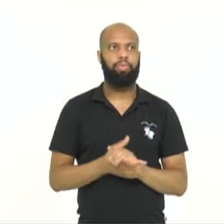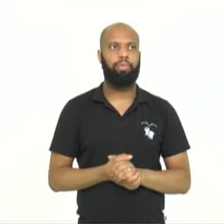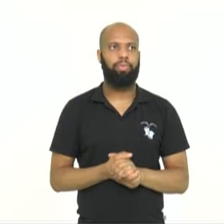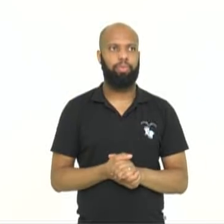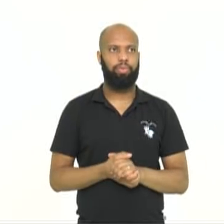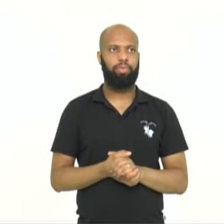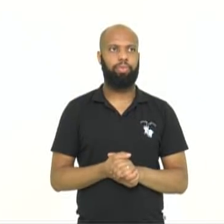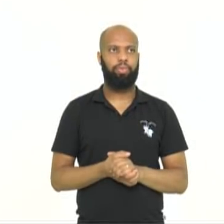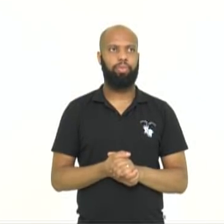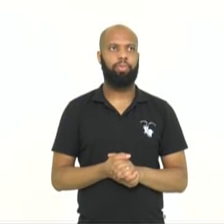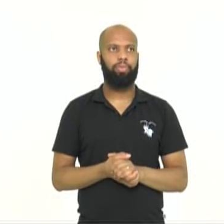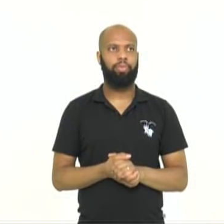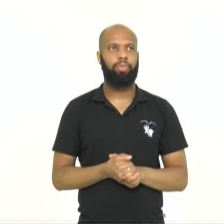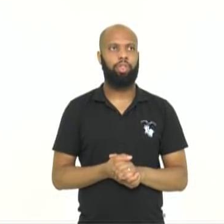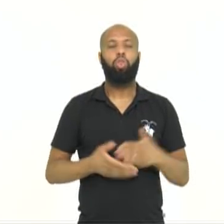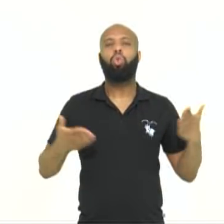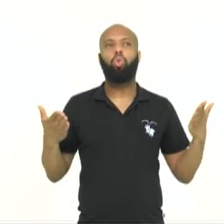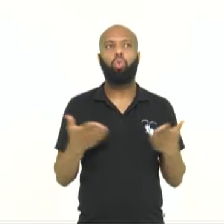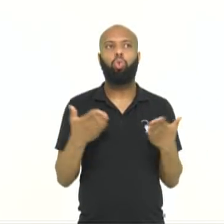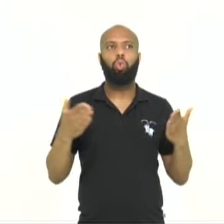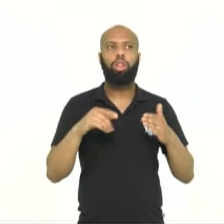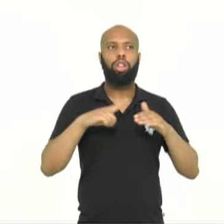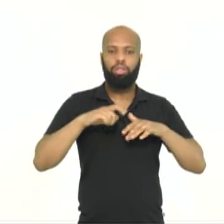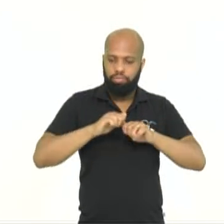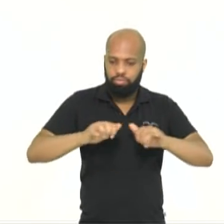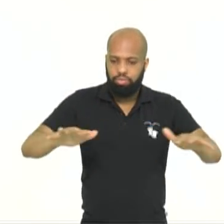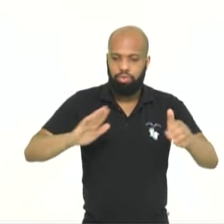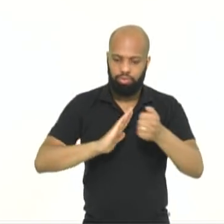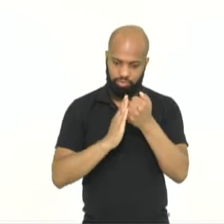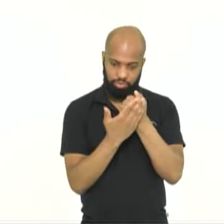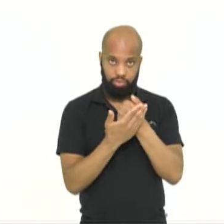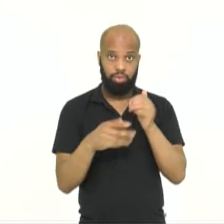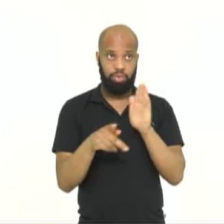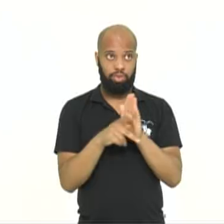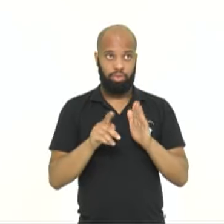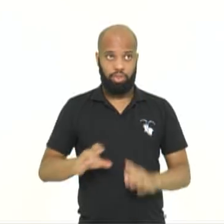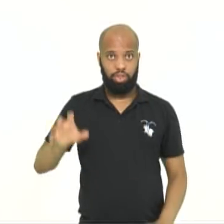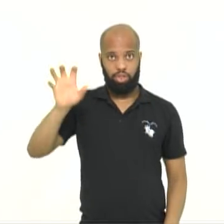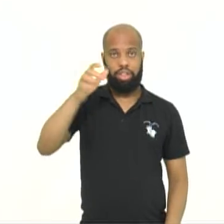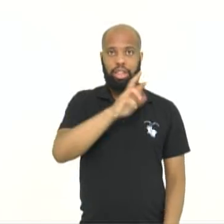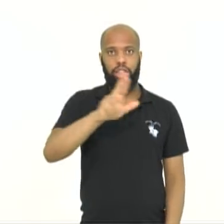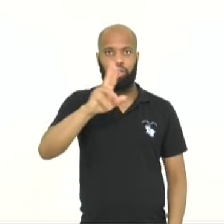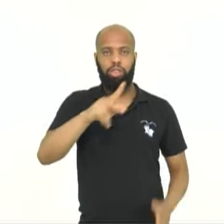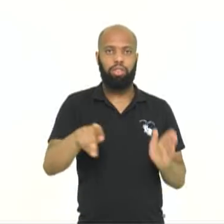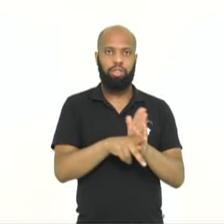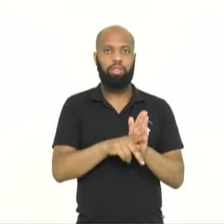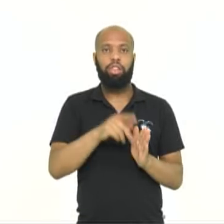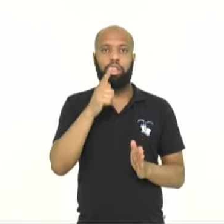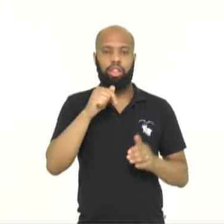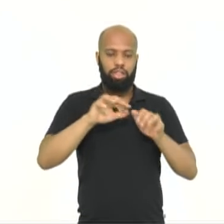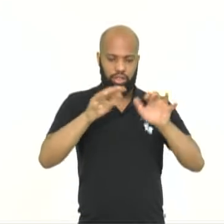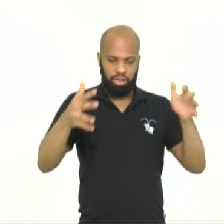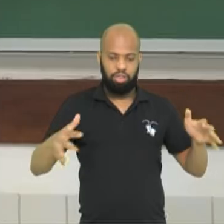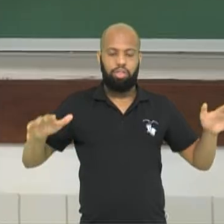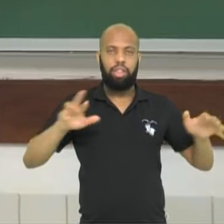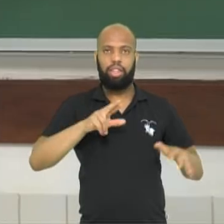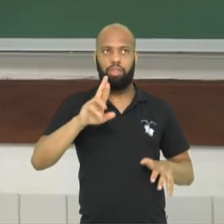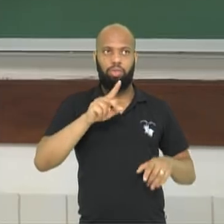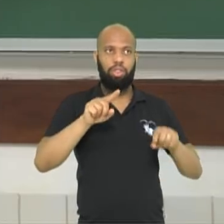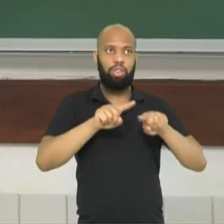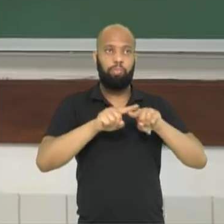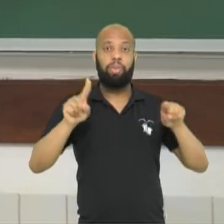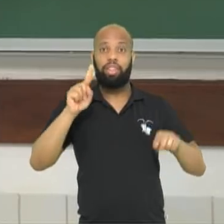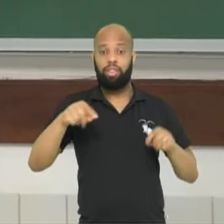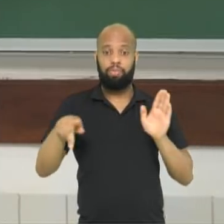aí pela ação da gravidade, que hoje abastece os bairros da região ali. Não recebe mais água da Serra do Mar, recebe água da represa do